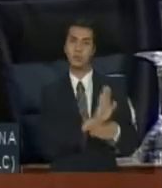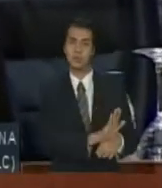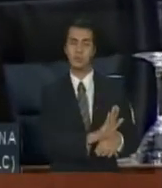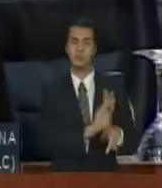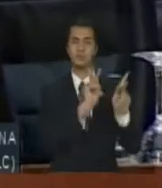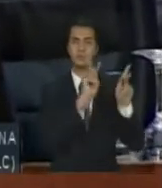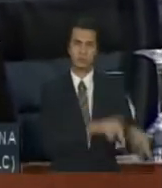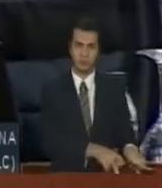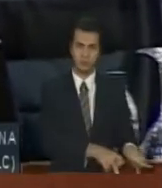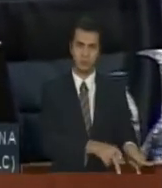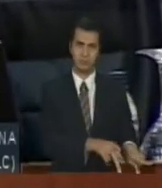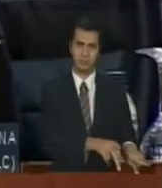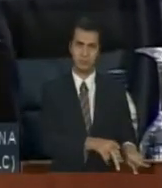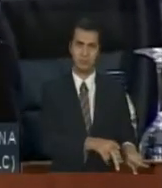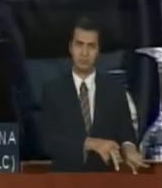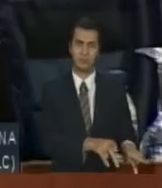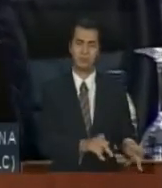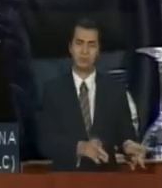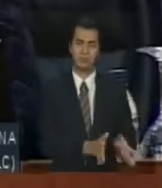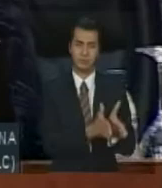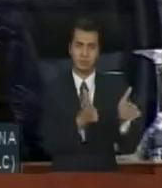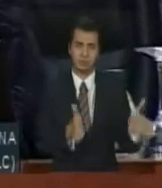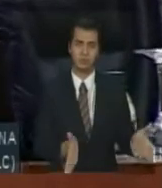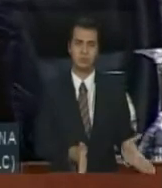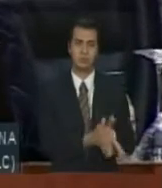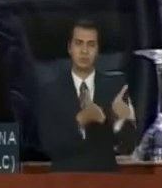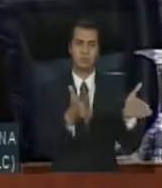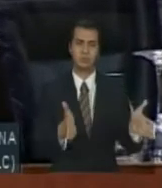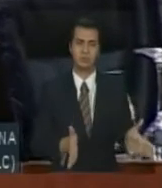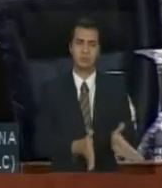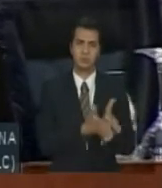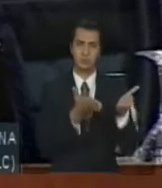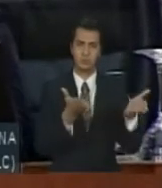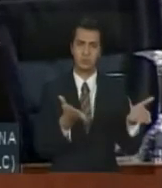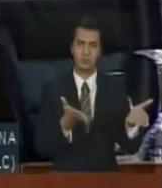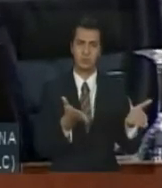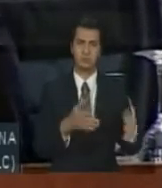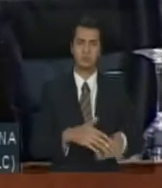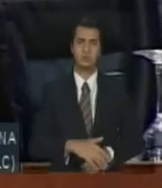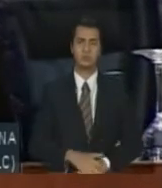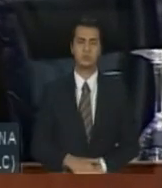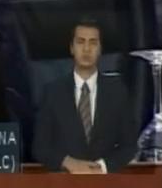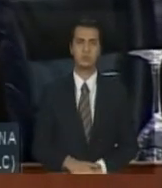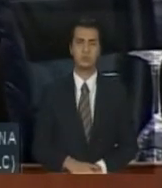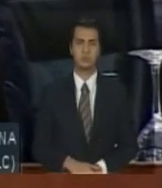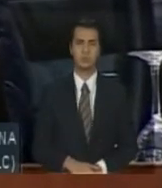nossas populações desta situação e deste estado.